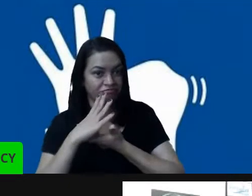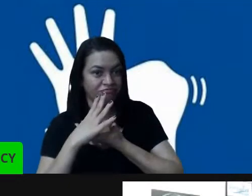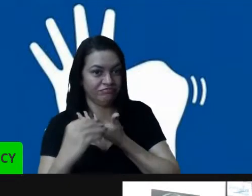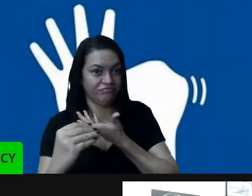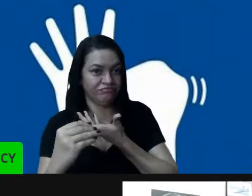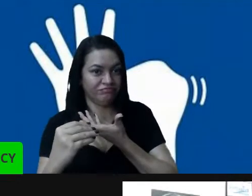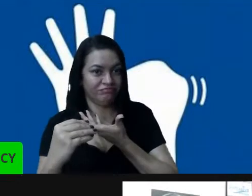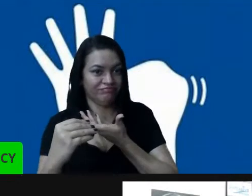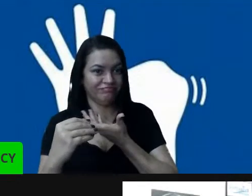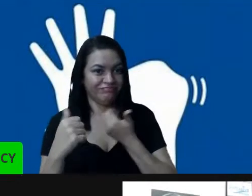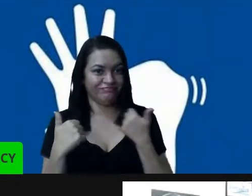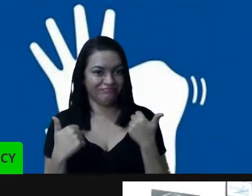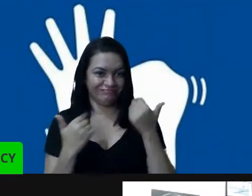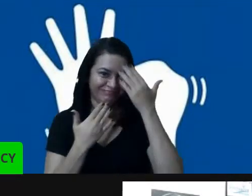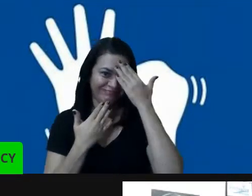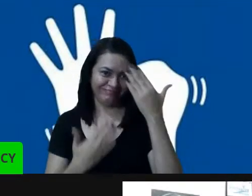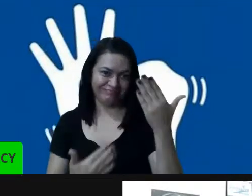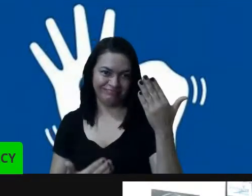Obrigada.